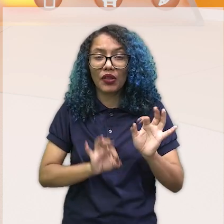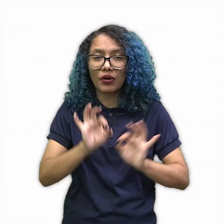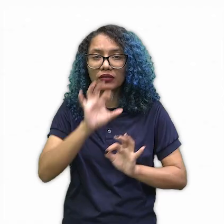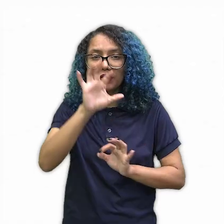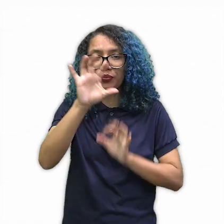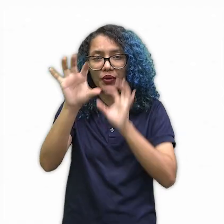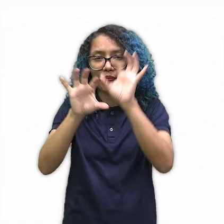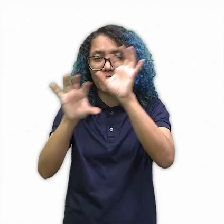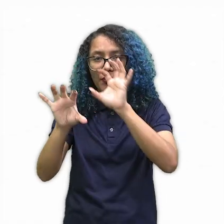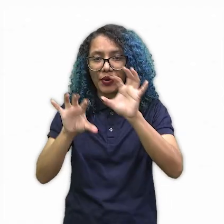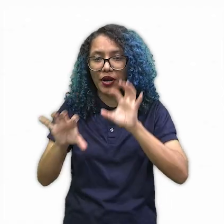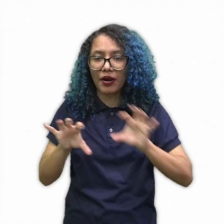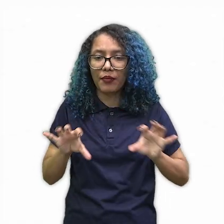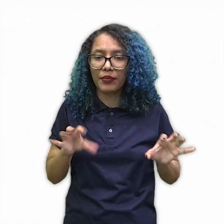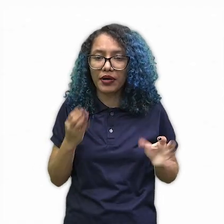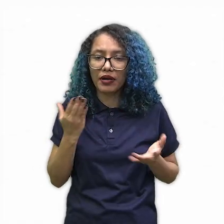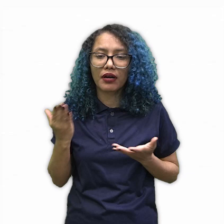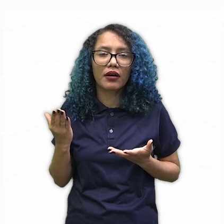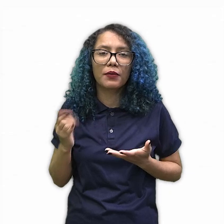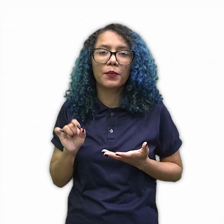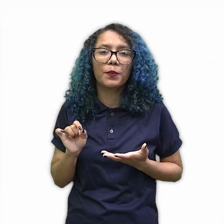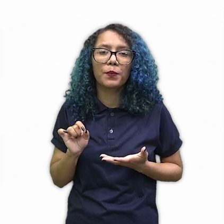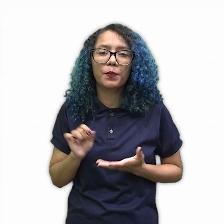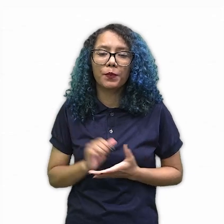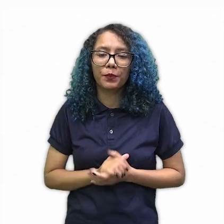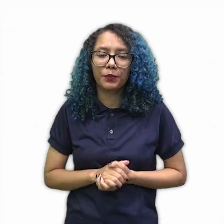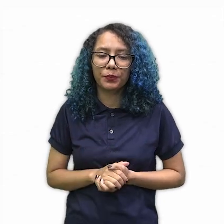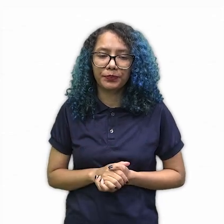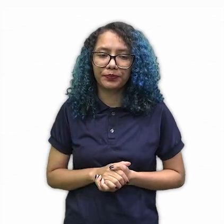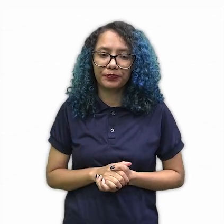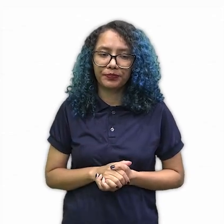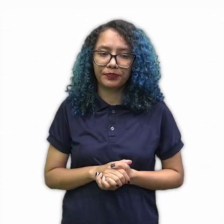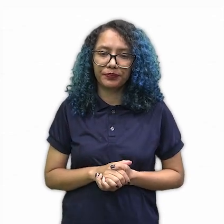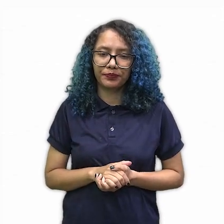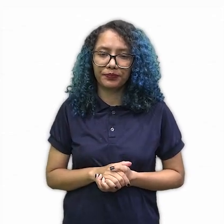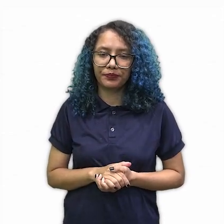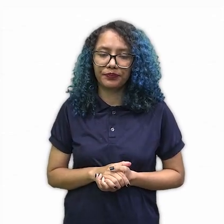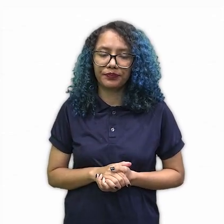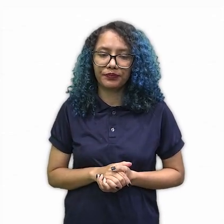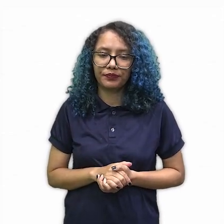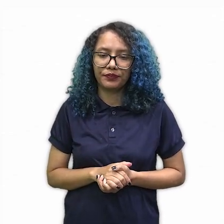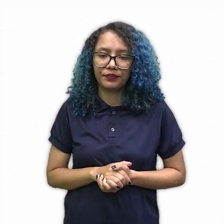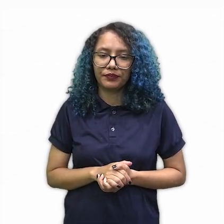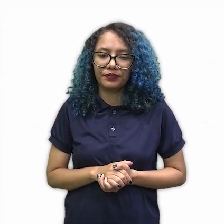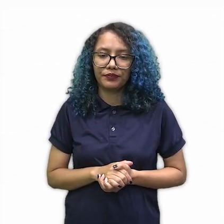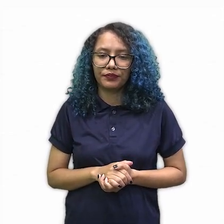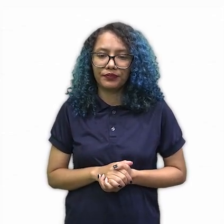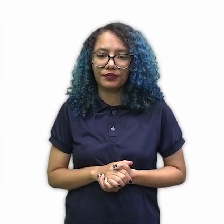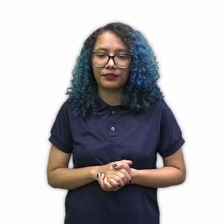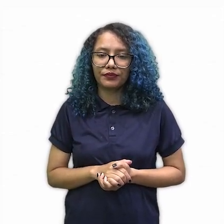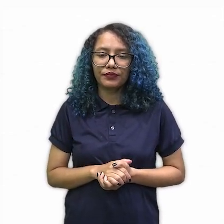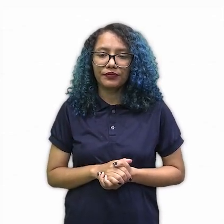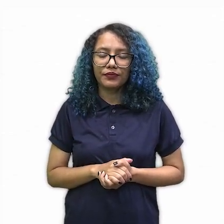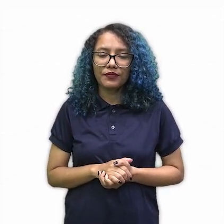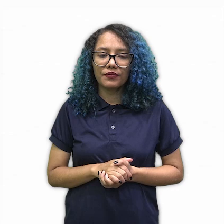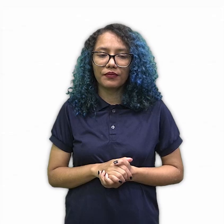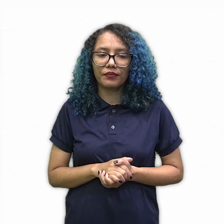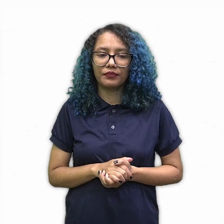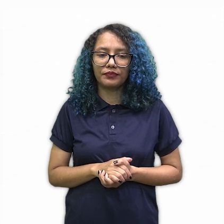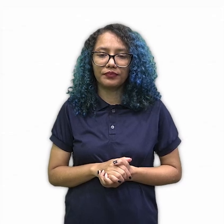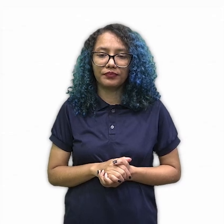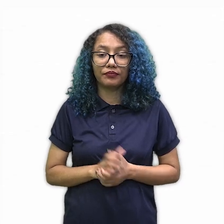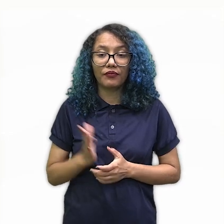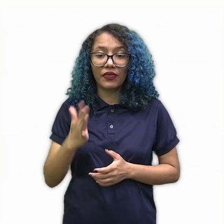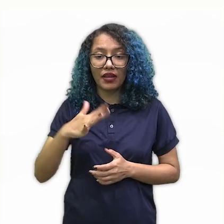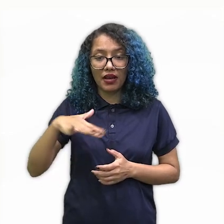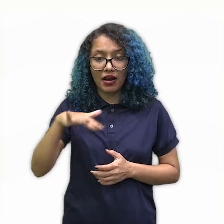aí no mapa, né, a gente verifica que vamos ter as regiões em que teremos